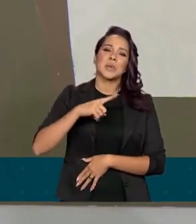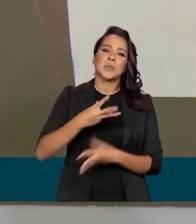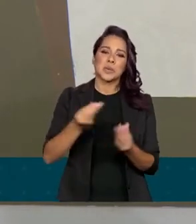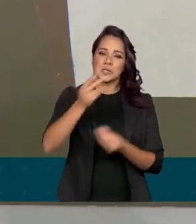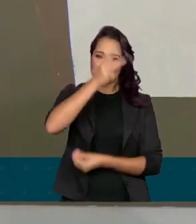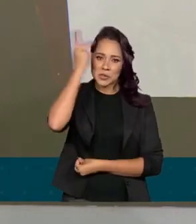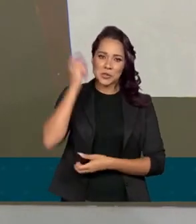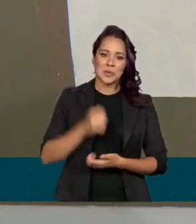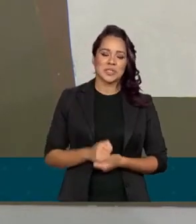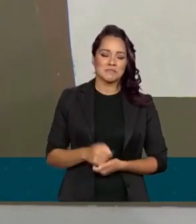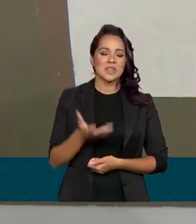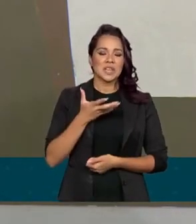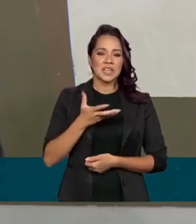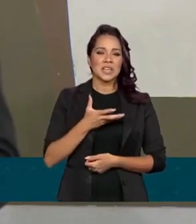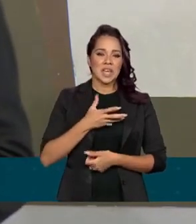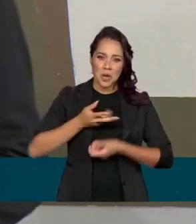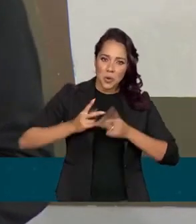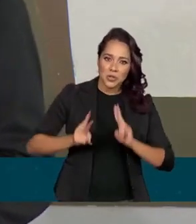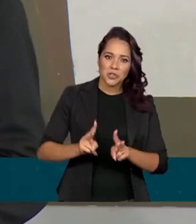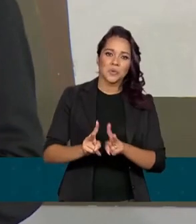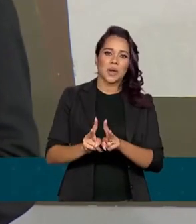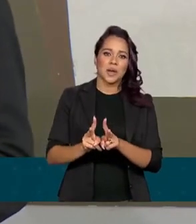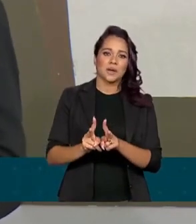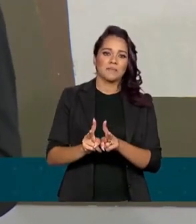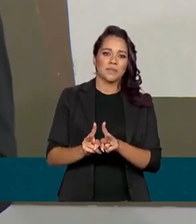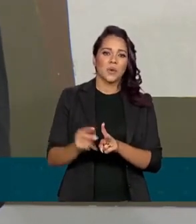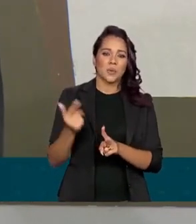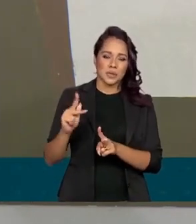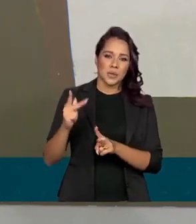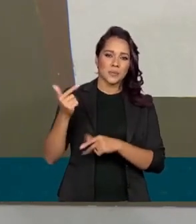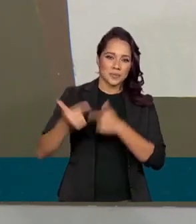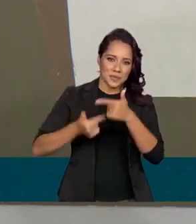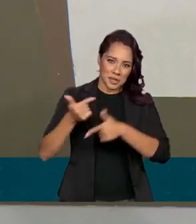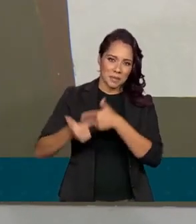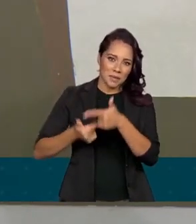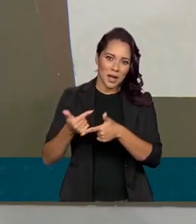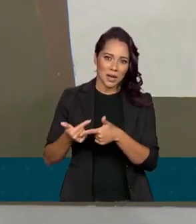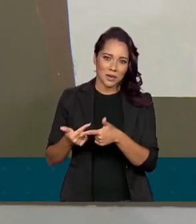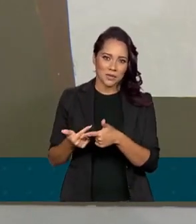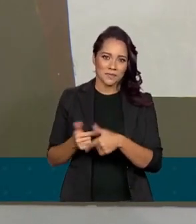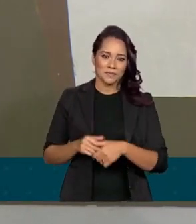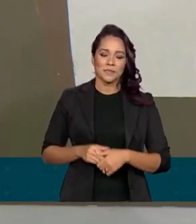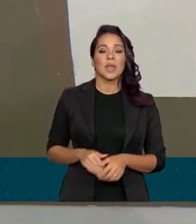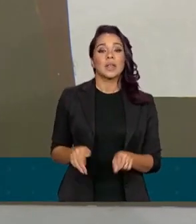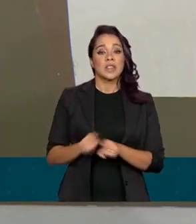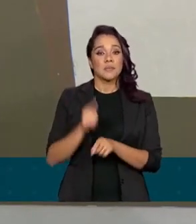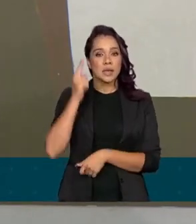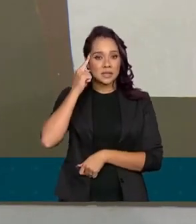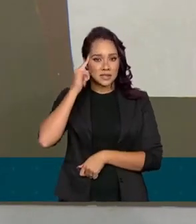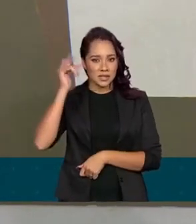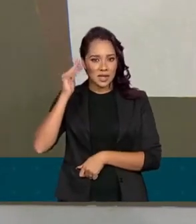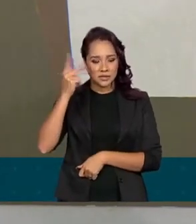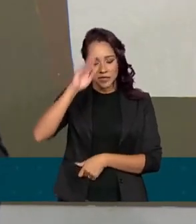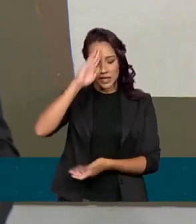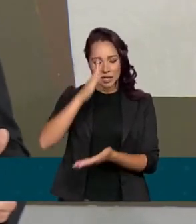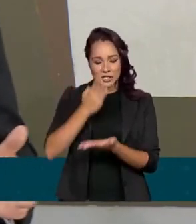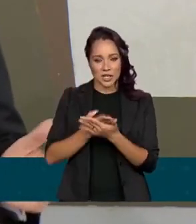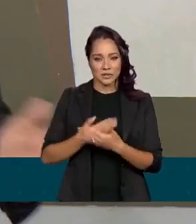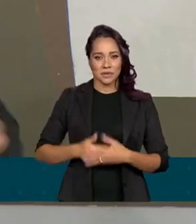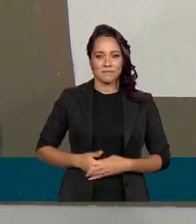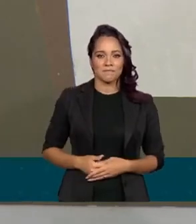gente disposta a dar sequência ao trabalho que você fazia e às ideias que você